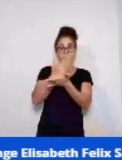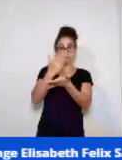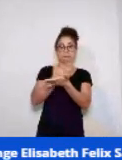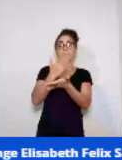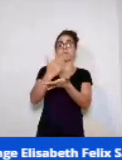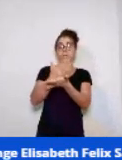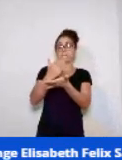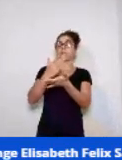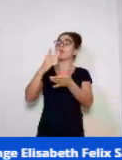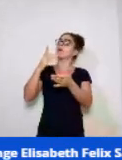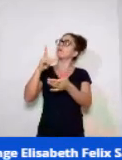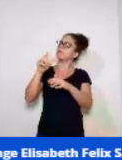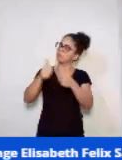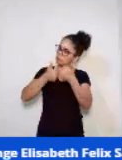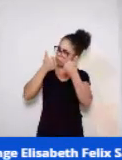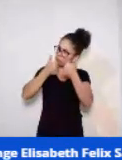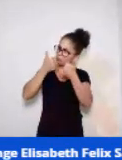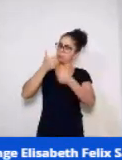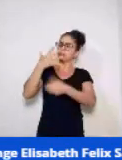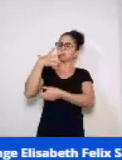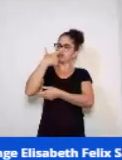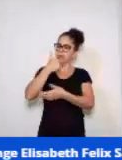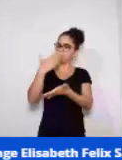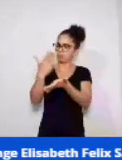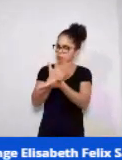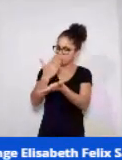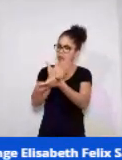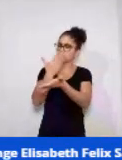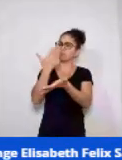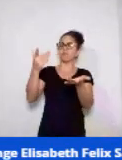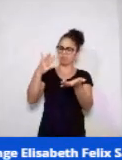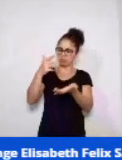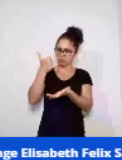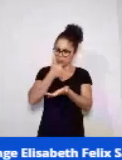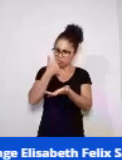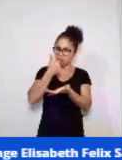material de qualidade, um material bonito, um material apresentável,